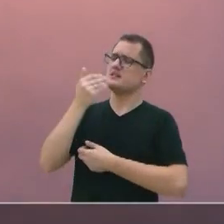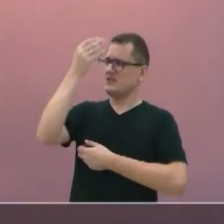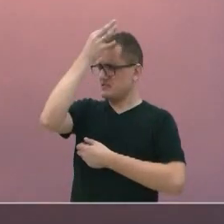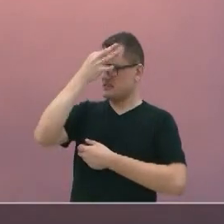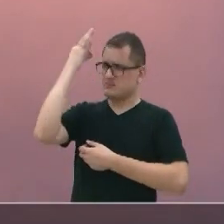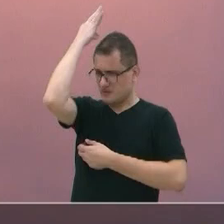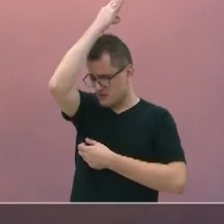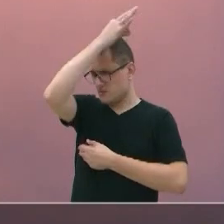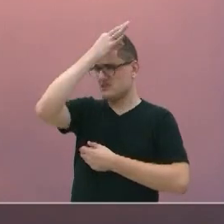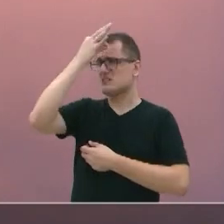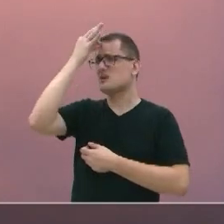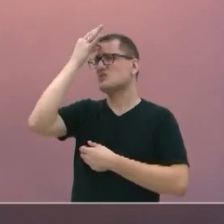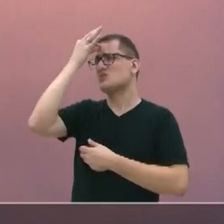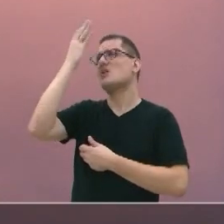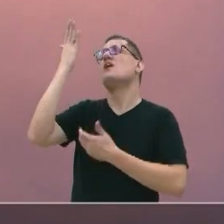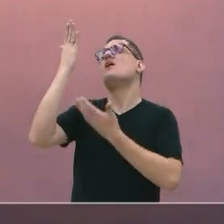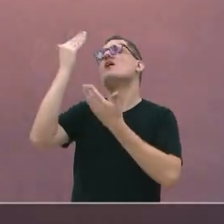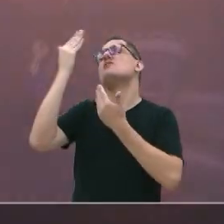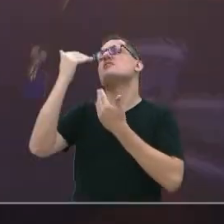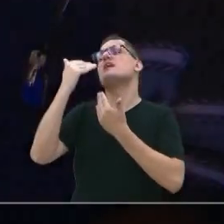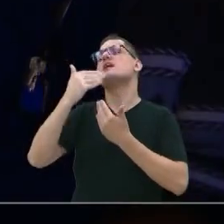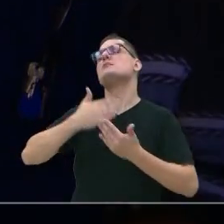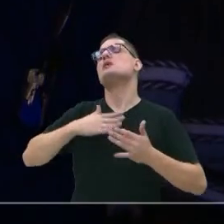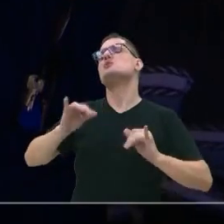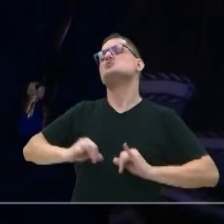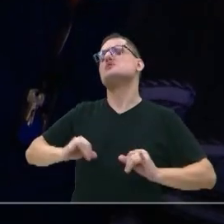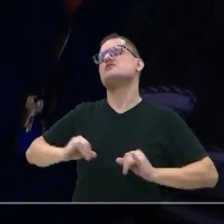cure o meu sofrimento